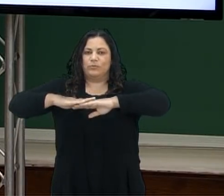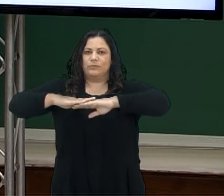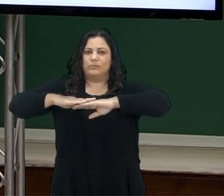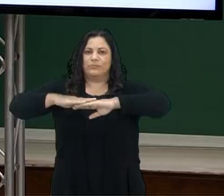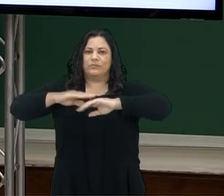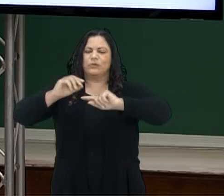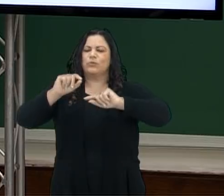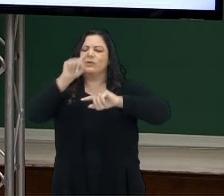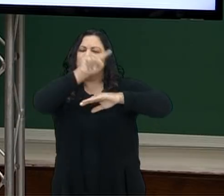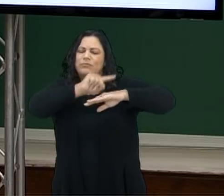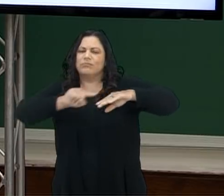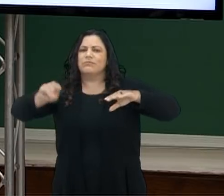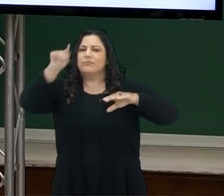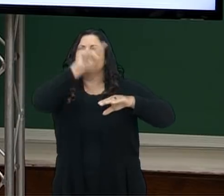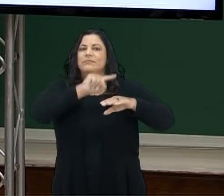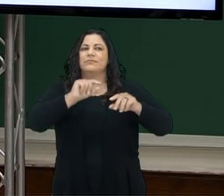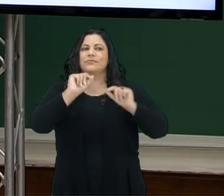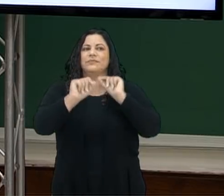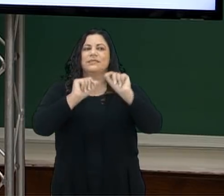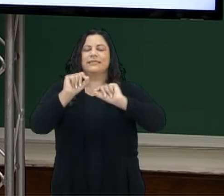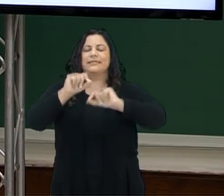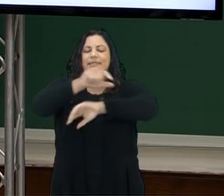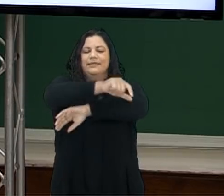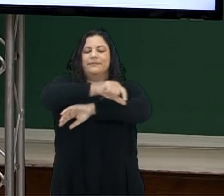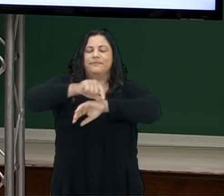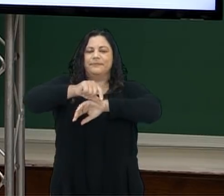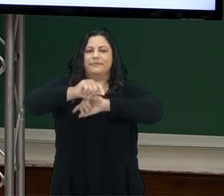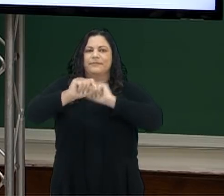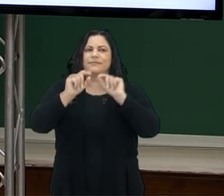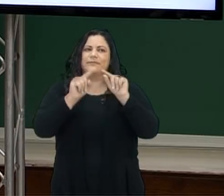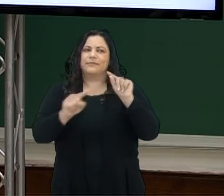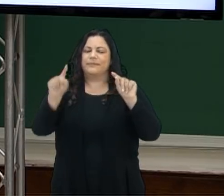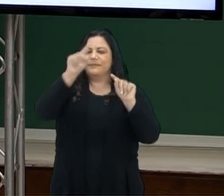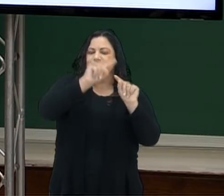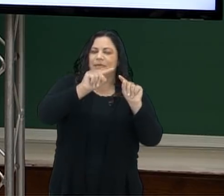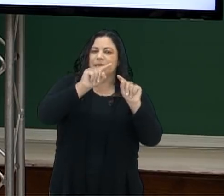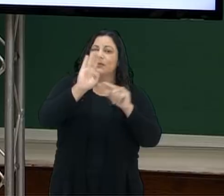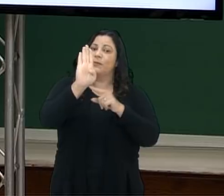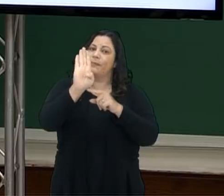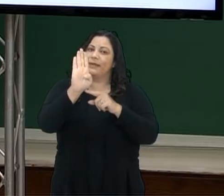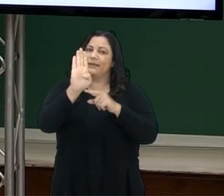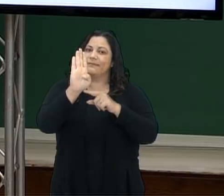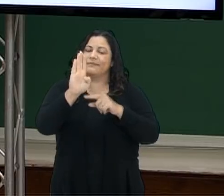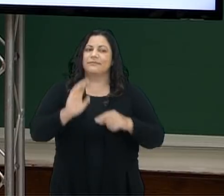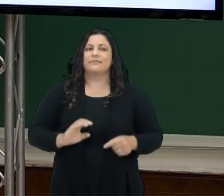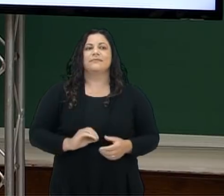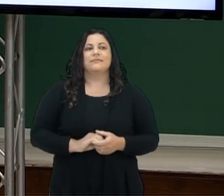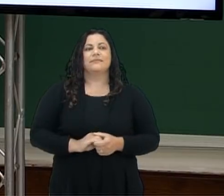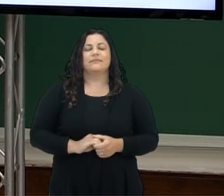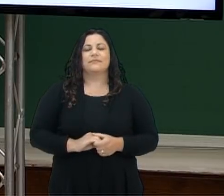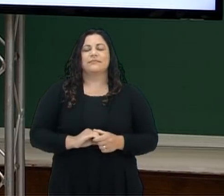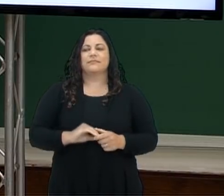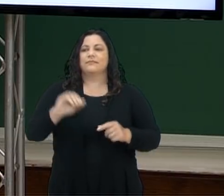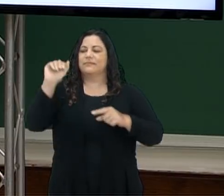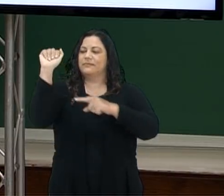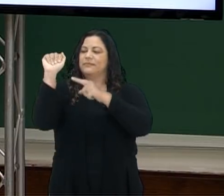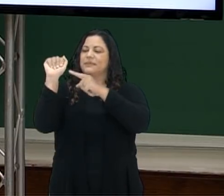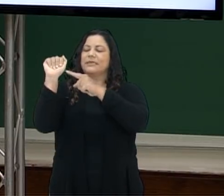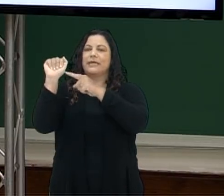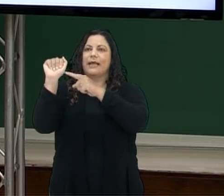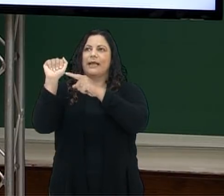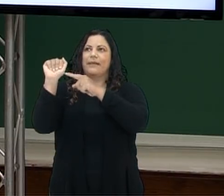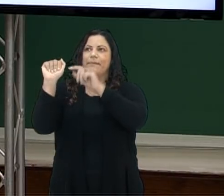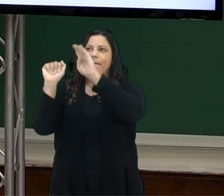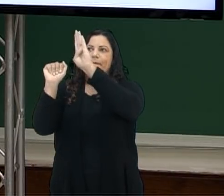A, risca um arco lá no ponto B. Aí, marca aqui ponto B. Ponta seca no ponto B, risca um arco até o